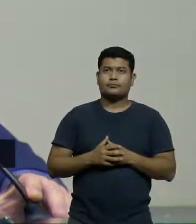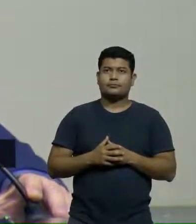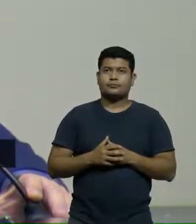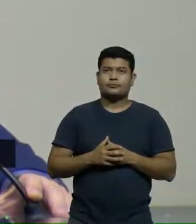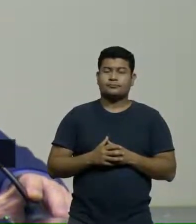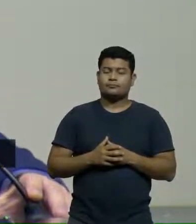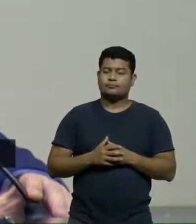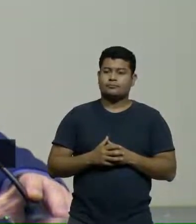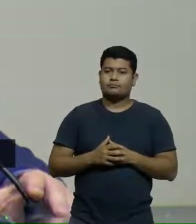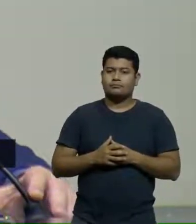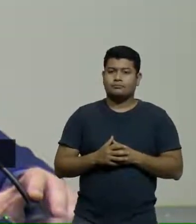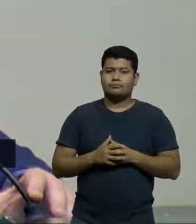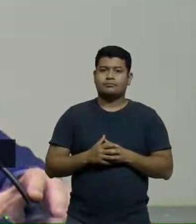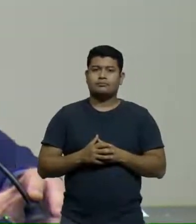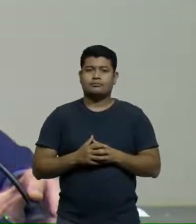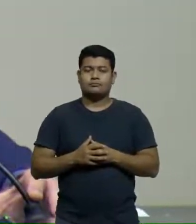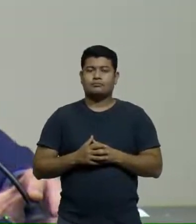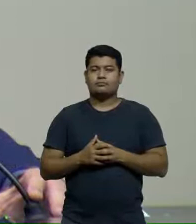Nenhum.